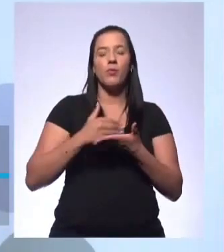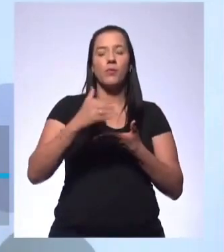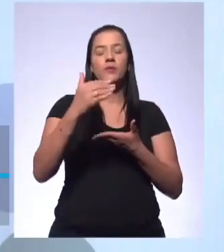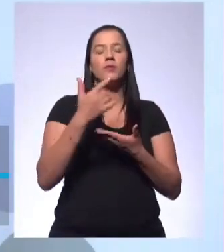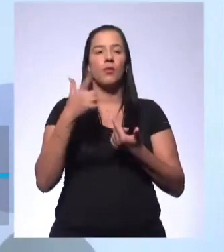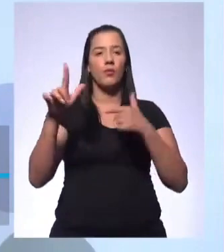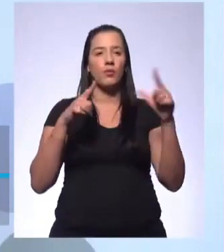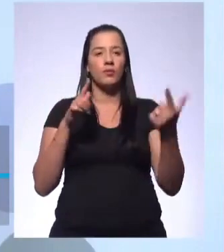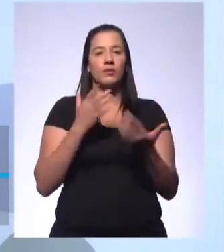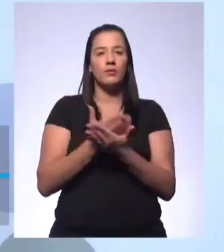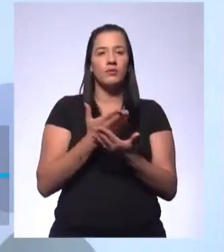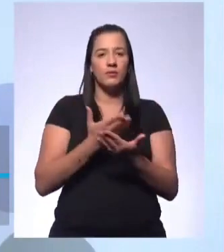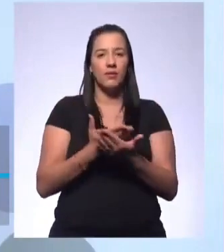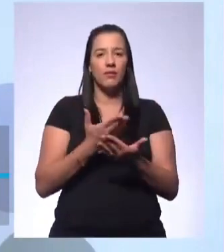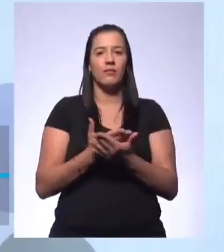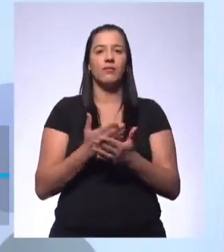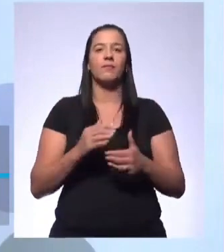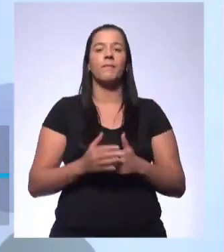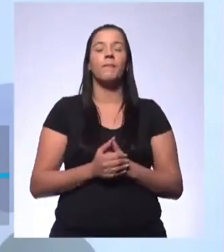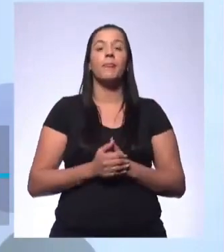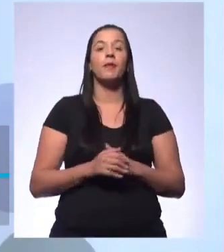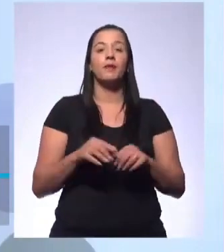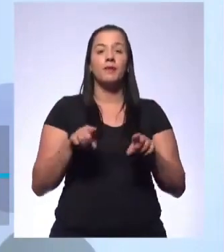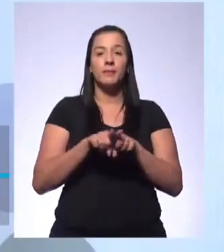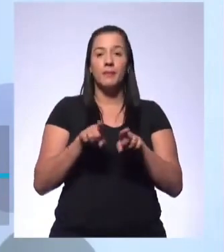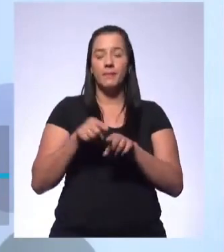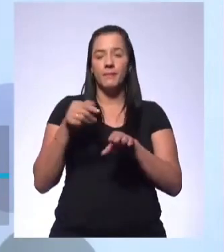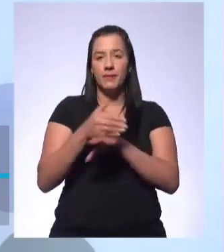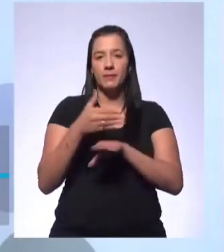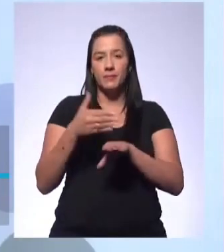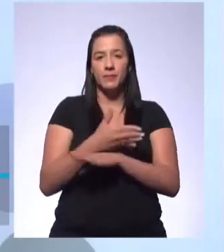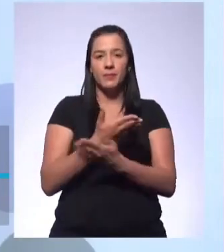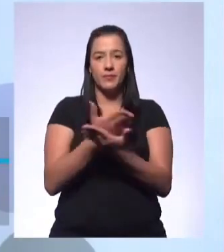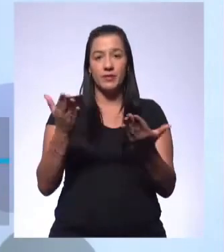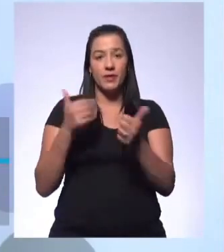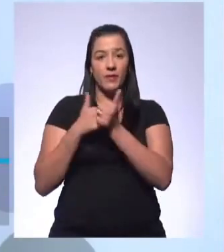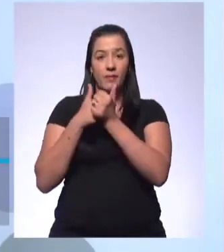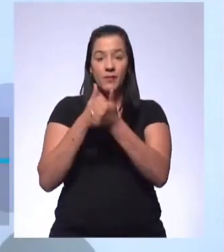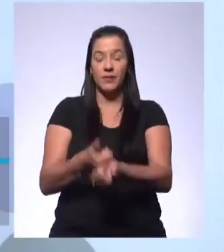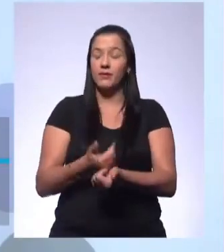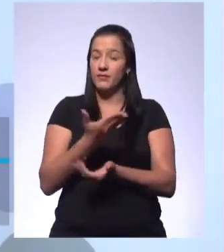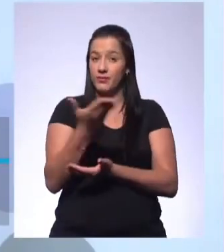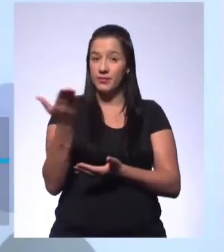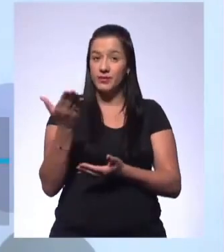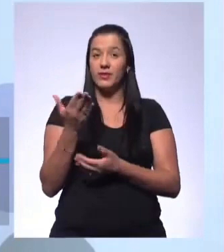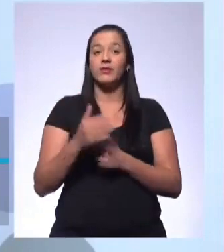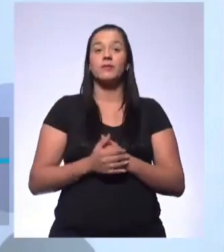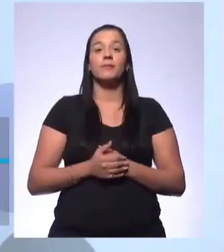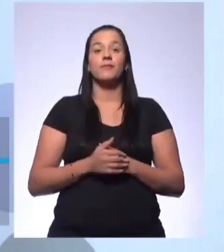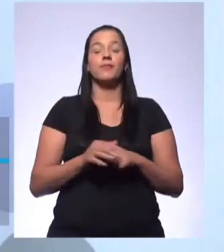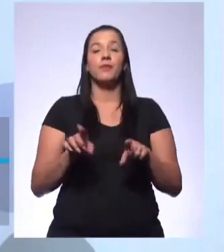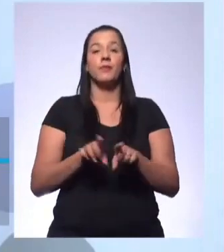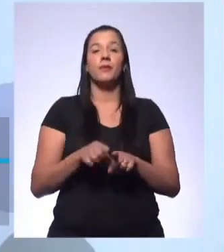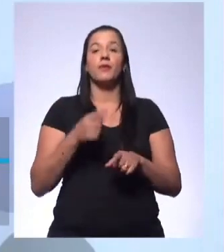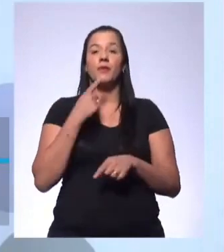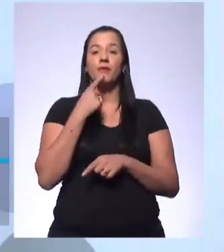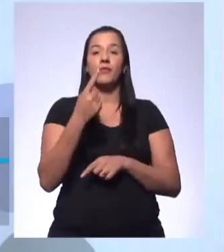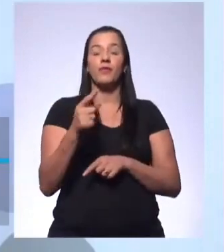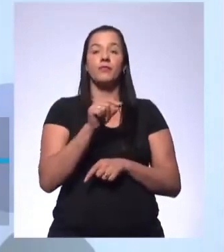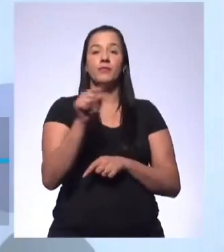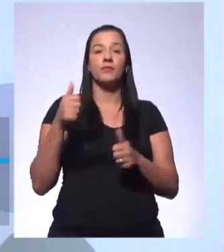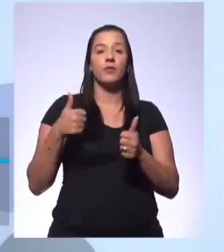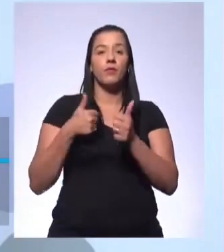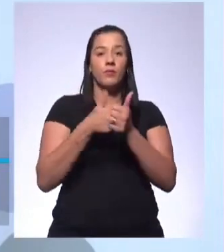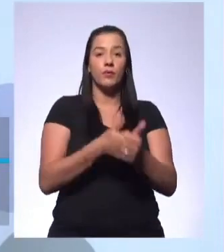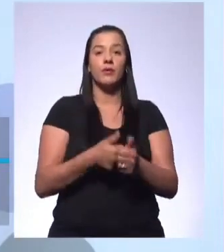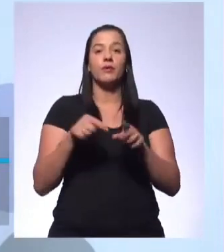de aulas de sequência, participando com vocês, acompanhando a participação de vocês. Quero dizer também, vocês podem acompanhar a